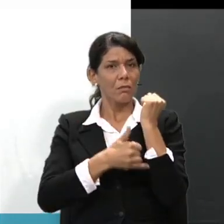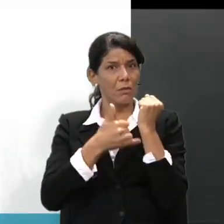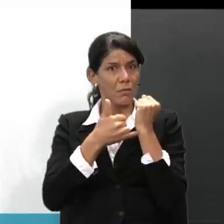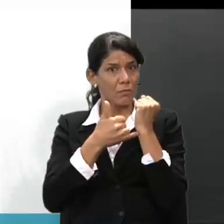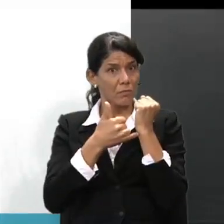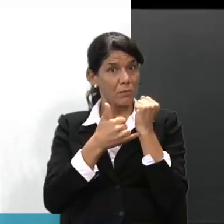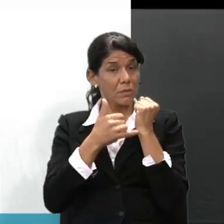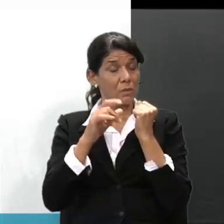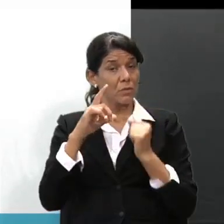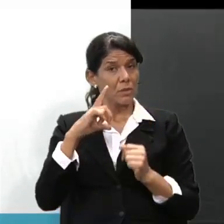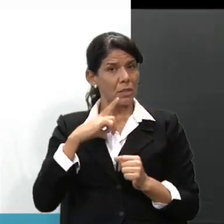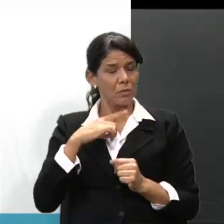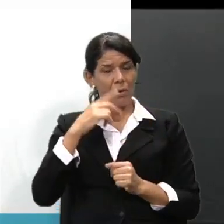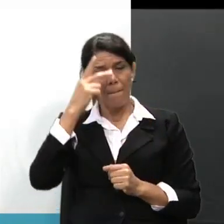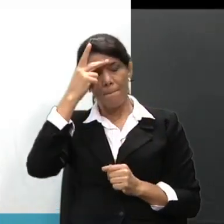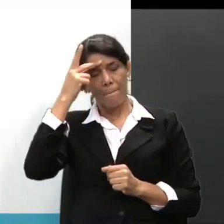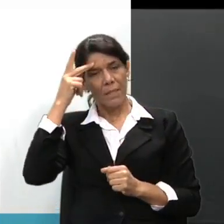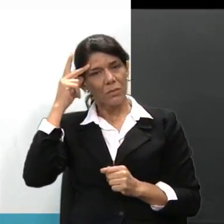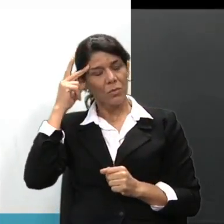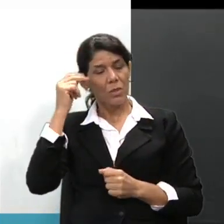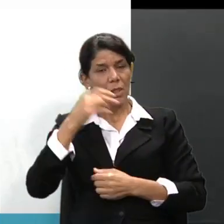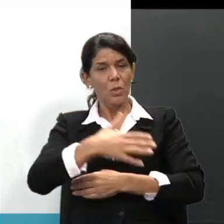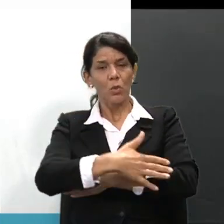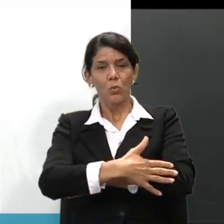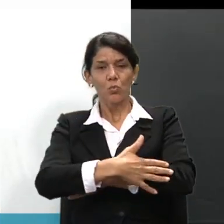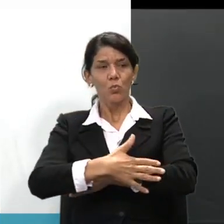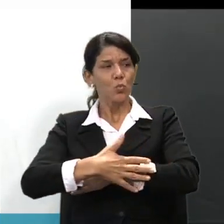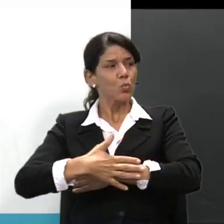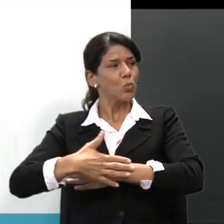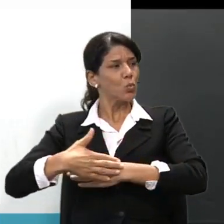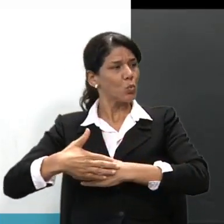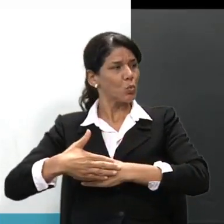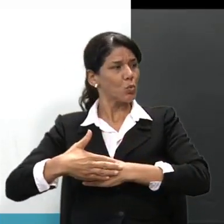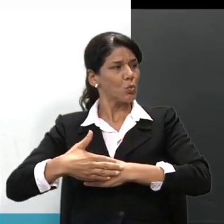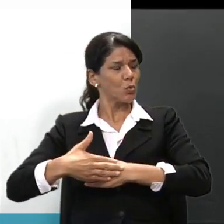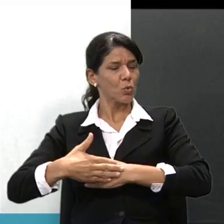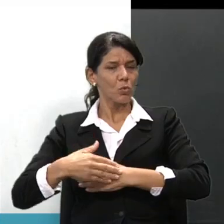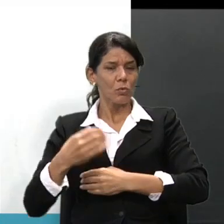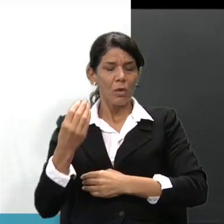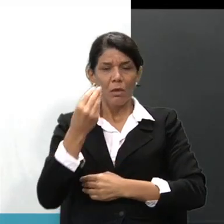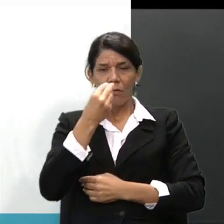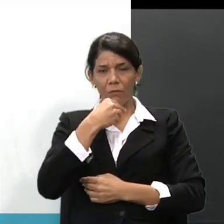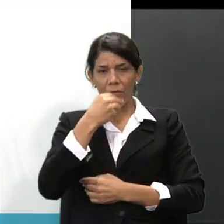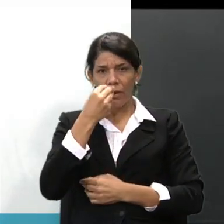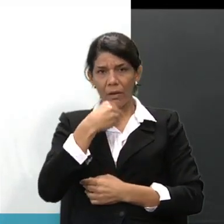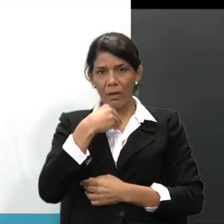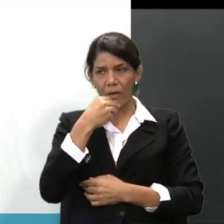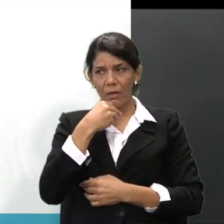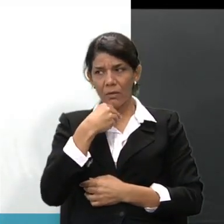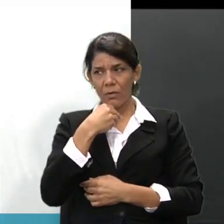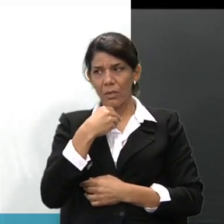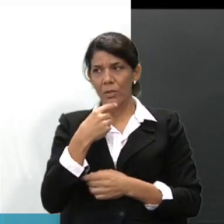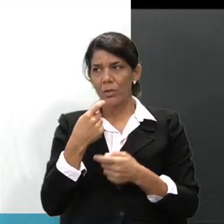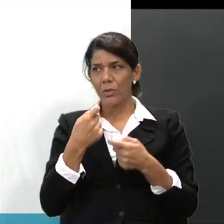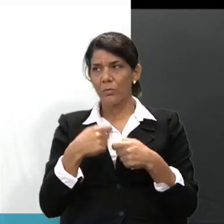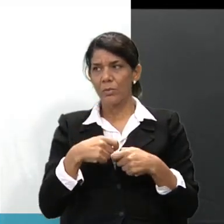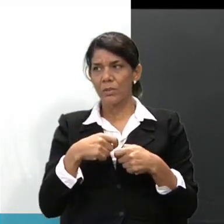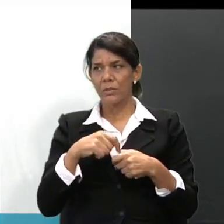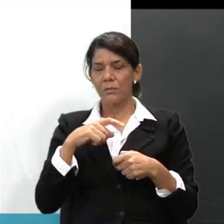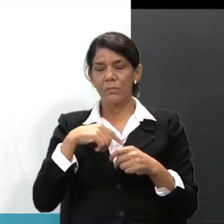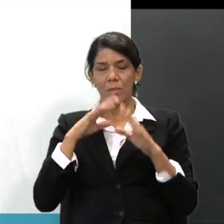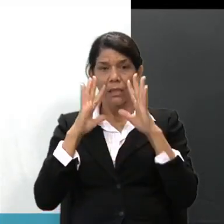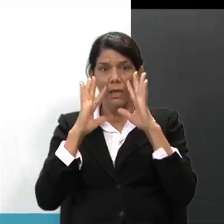Entretanto, se eu tenho um paciente com uma musculatura bastante empobrecida, né, pouca musculatura, eu preciso me